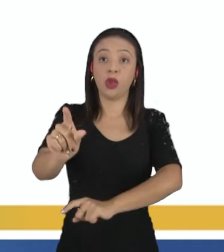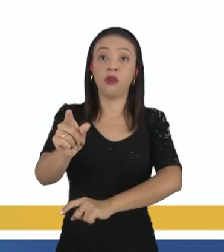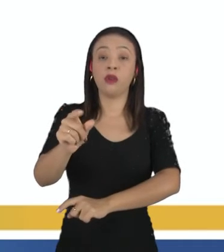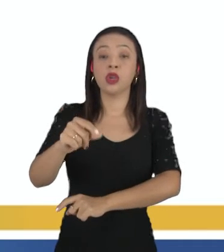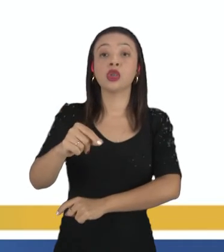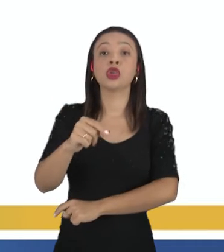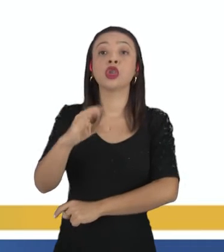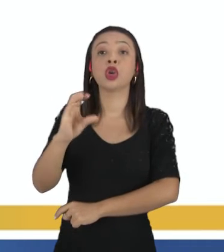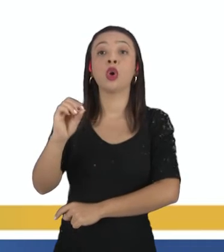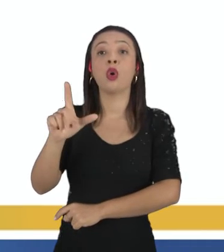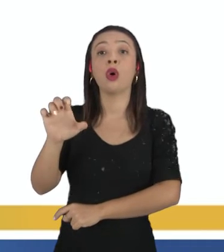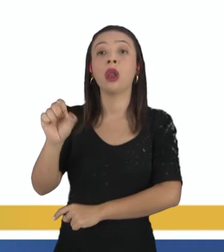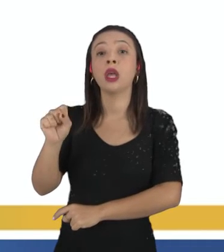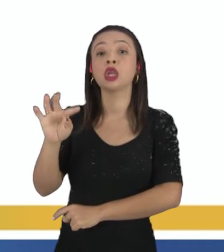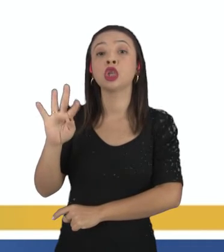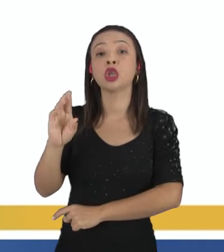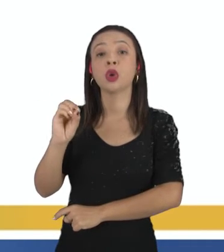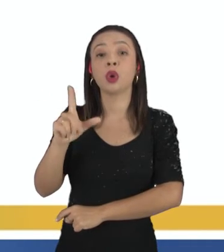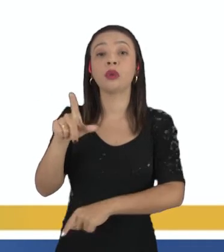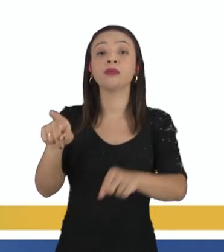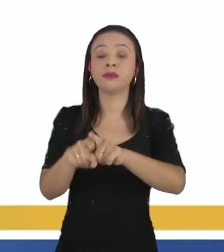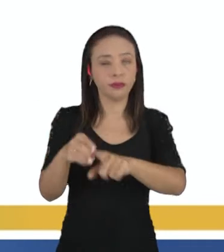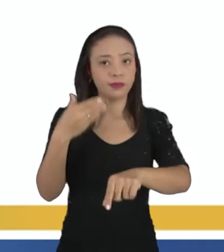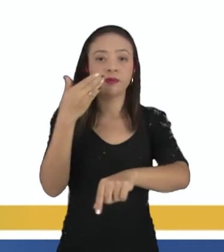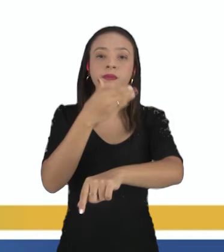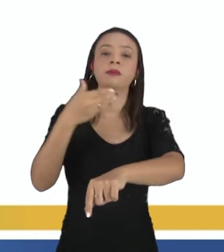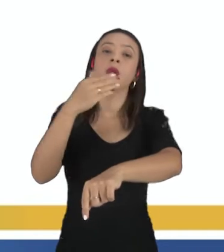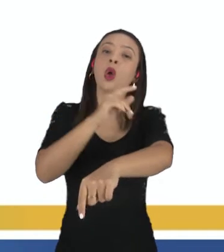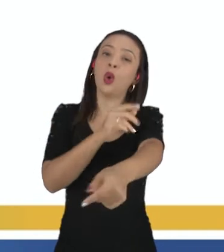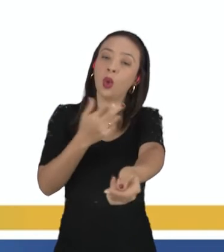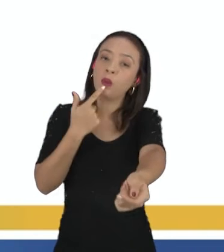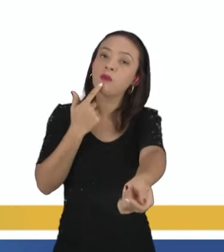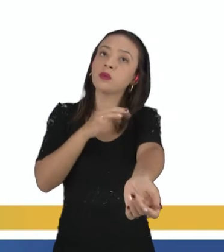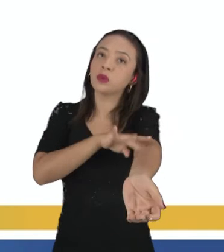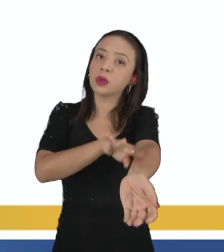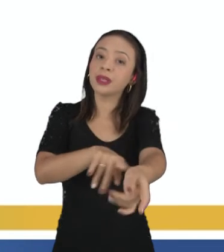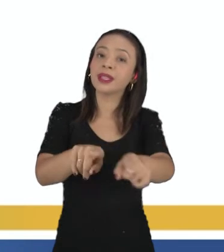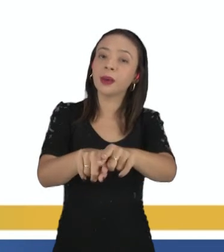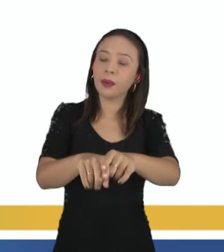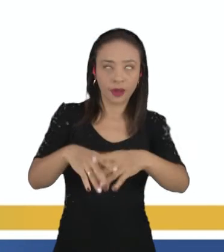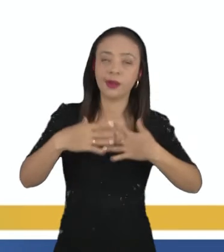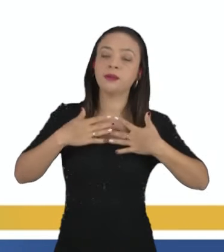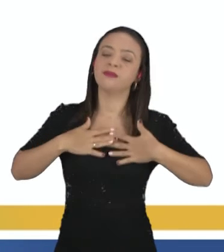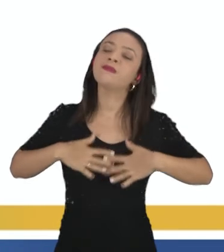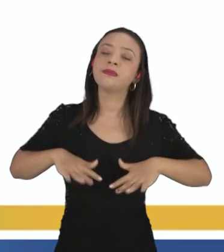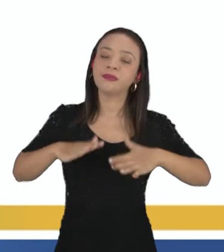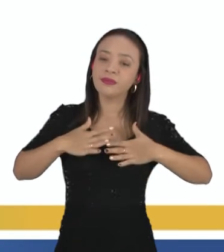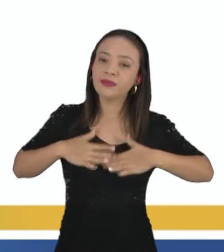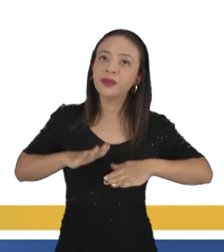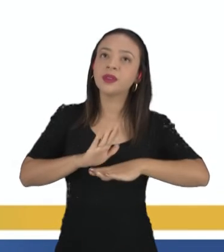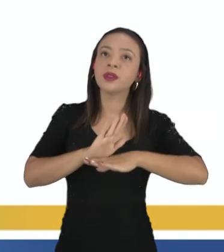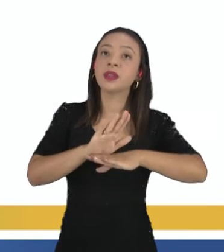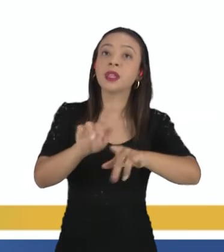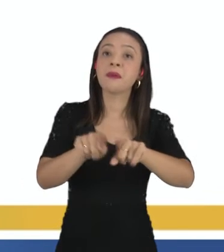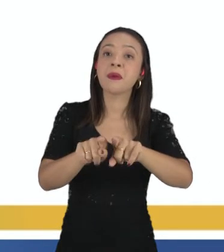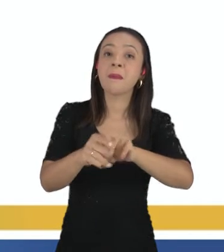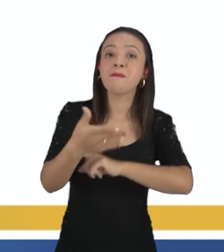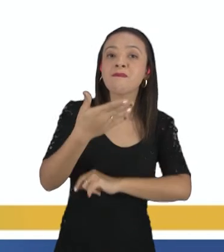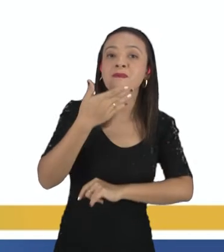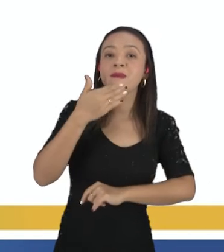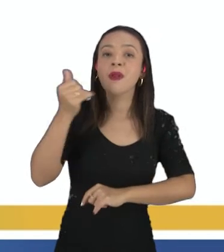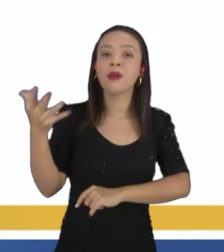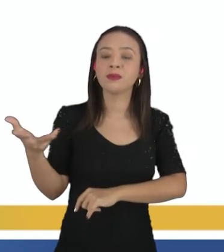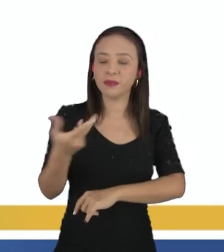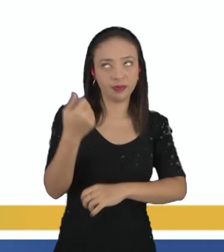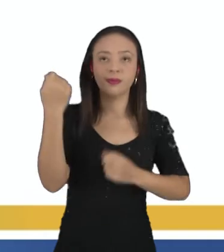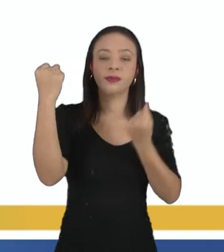colesterol e de glicose no sangue. Também ajuda a diminuir o estresse e aumentar a capacidade física,